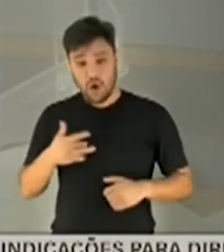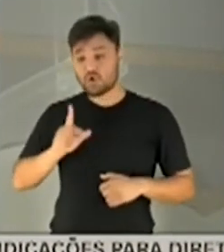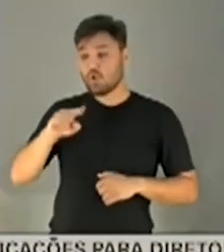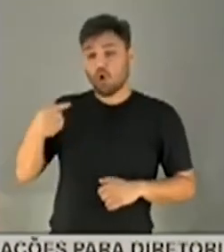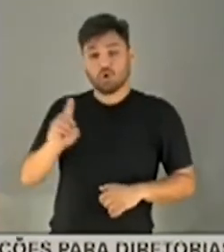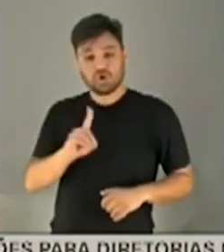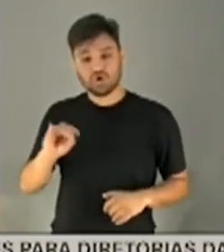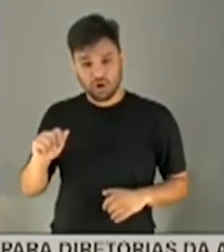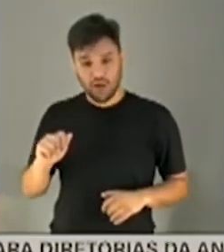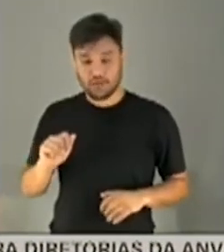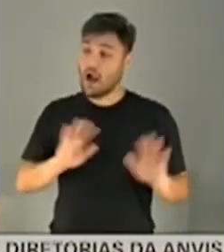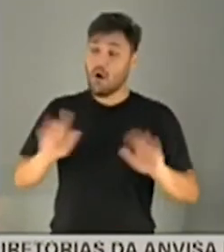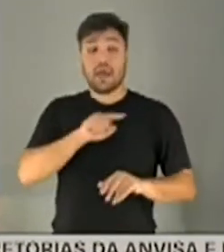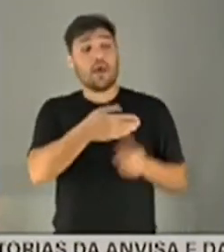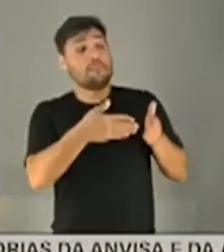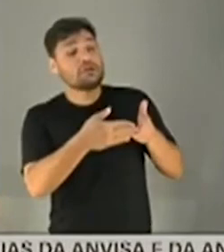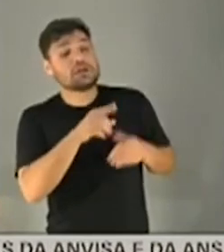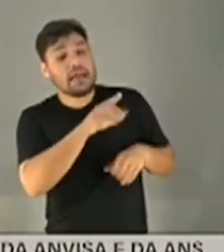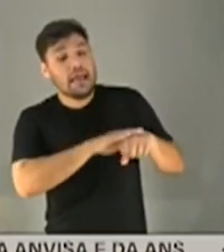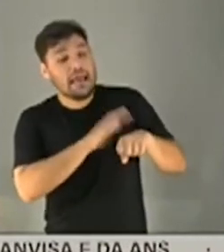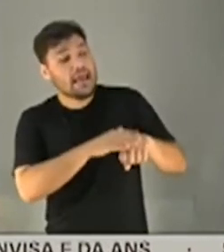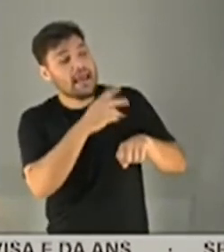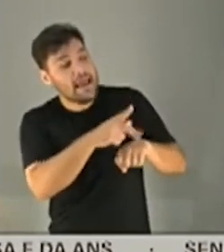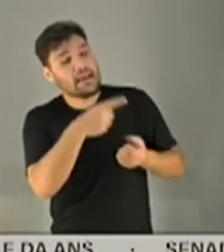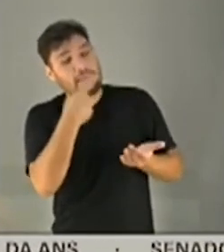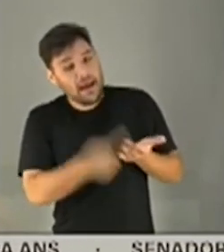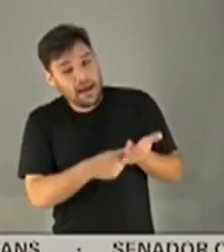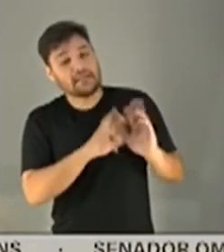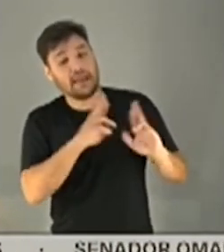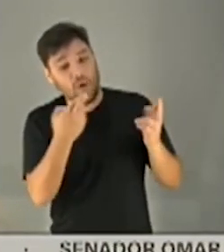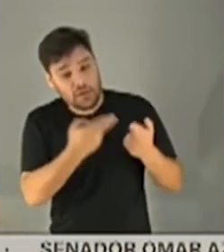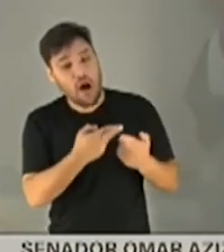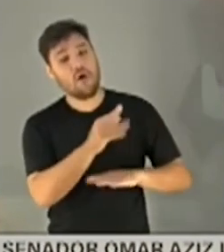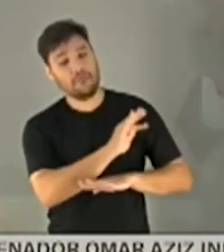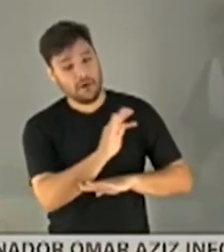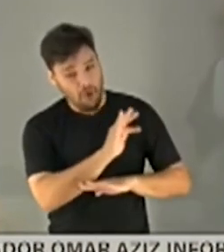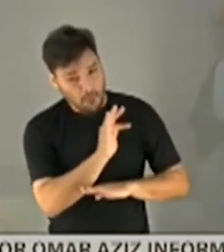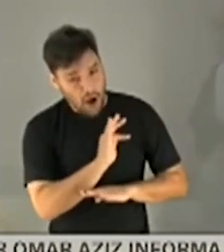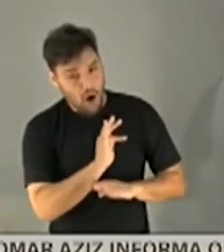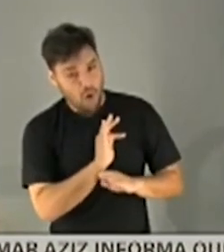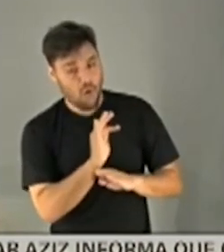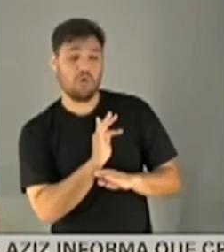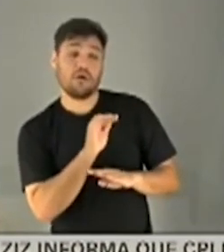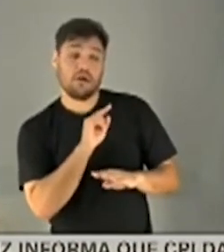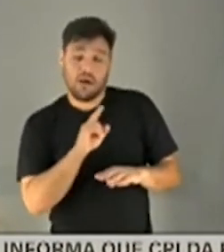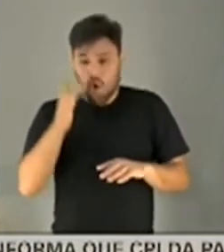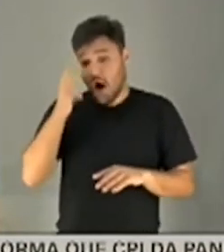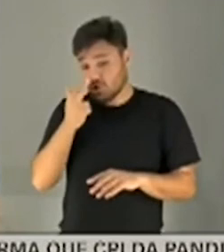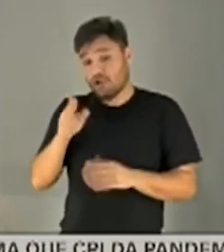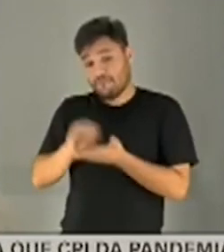Não, eu pedi que ele solicitasse uma agenda oficial. Esse pedido foi feito, que acredito que é o e-mail que o senhor não tenha,